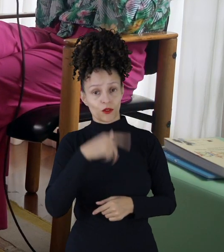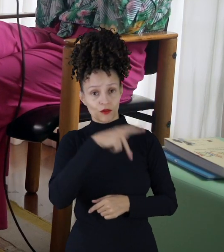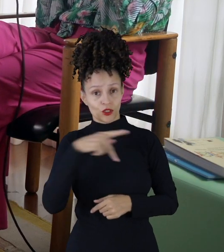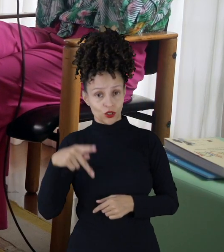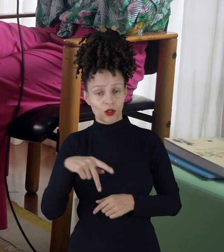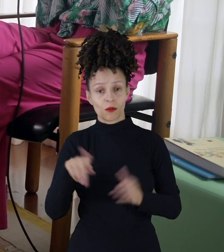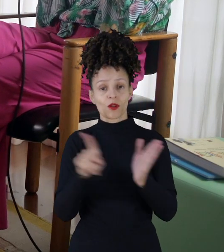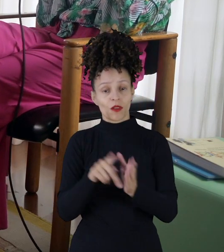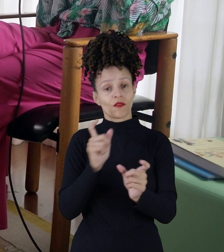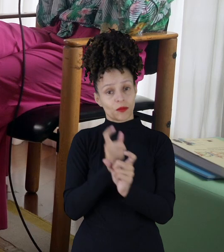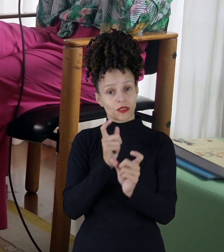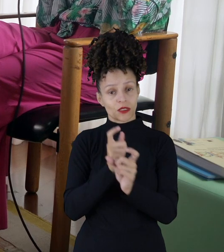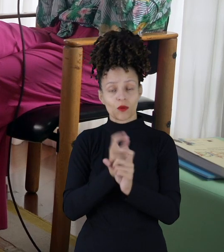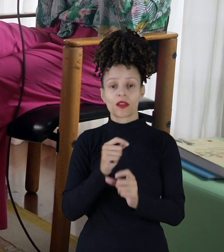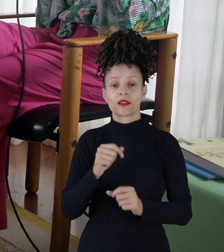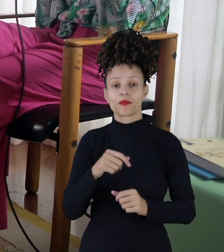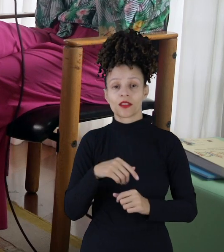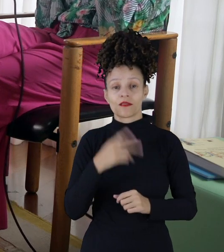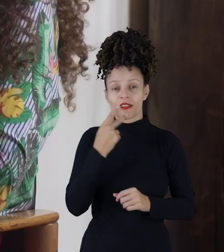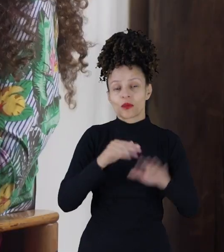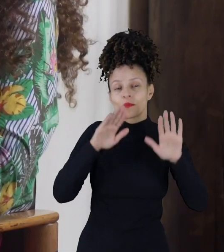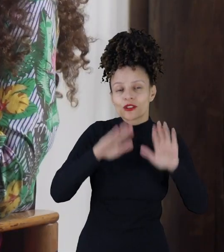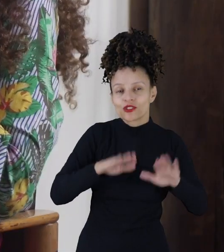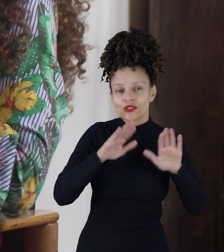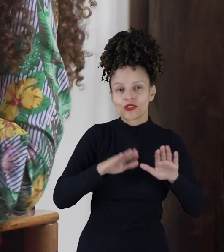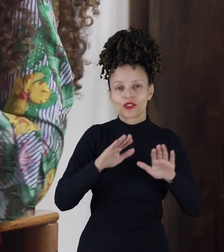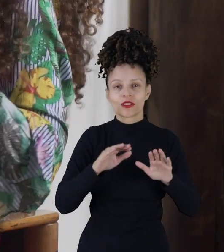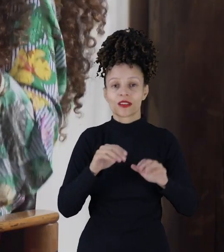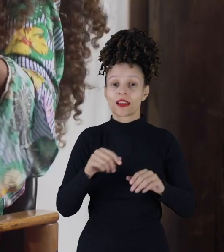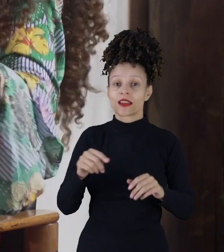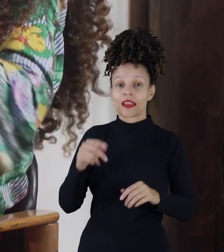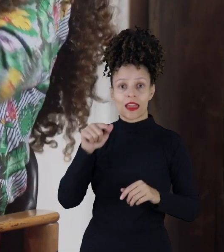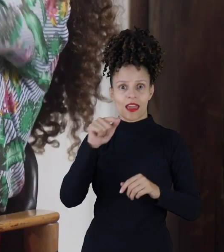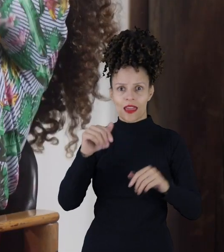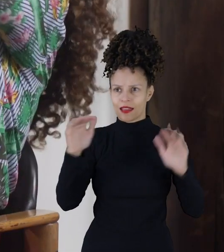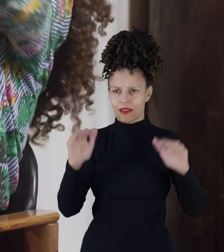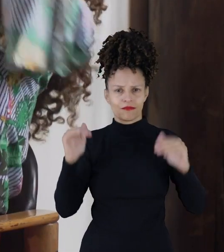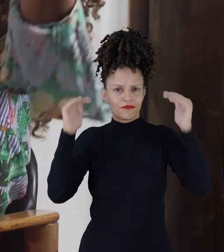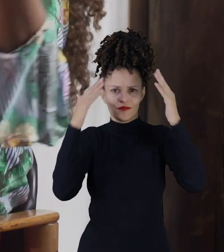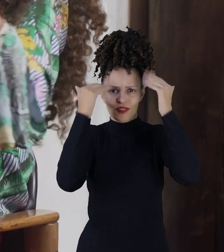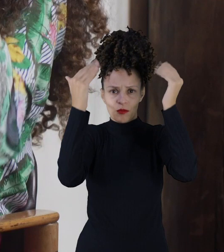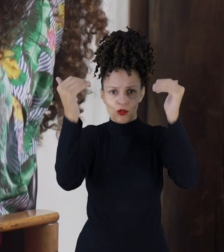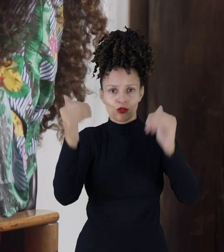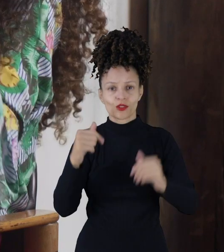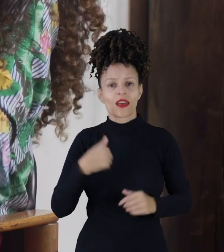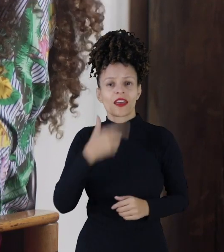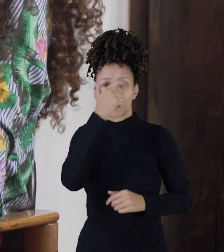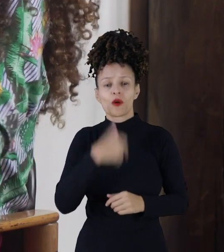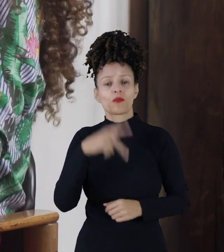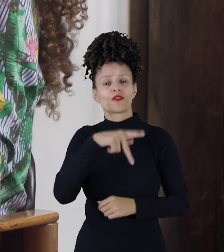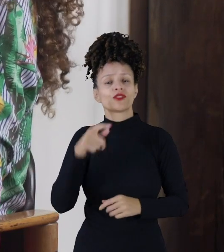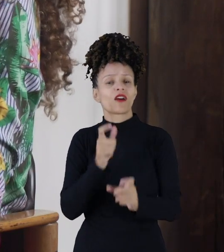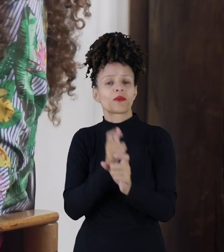sou professora alfabetizadora. E aí fui falando meio baixinho, né? Meu Deus, ele é PhD, renomado, e aqui